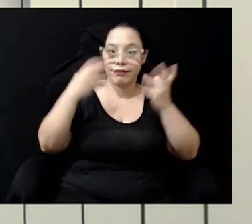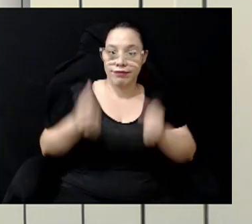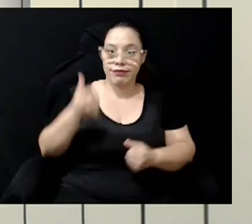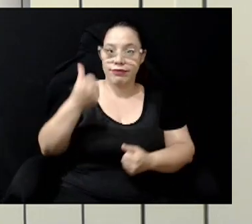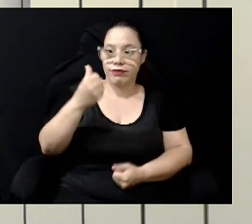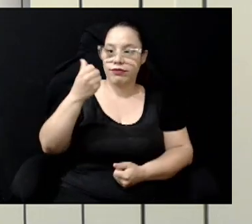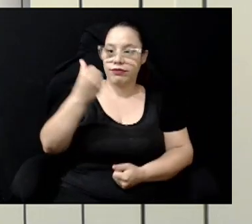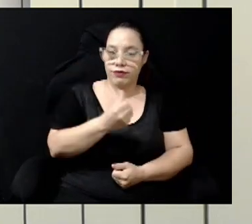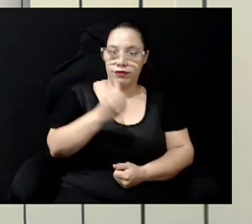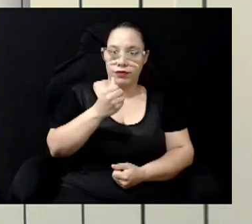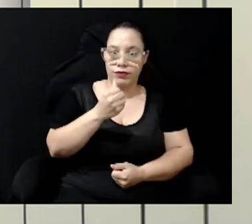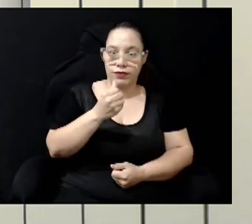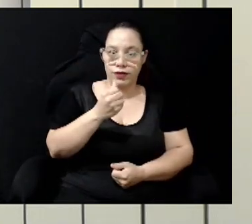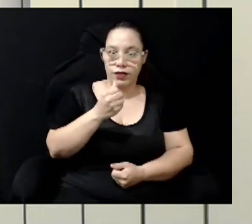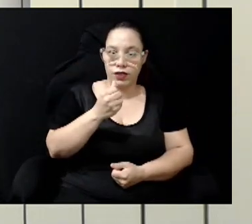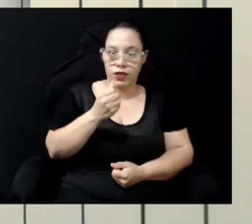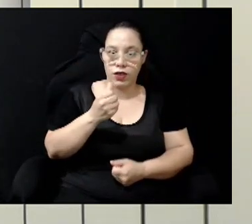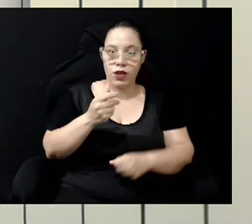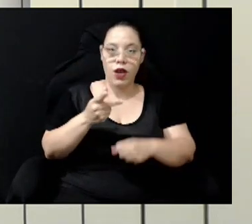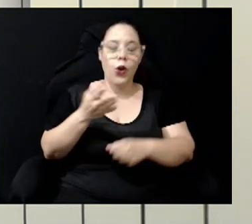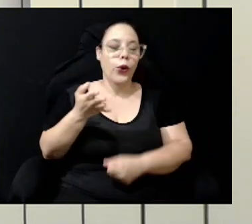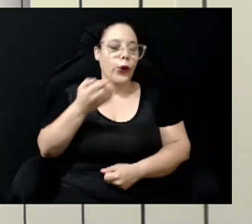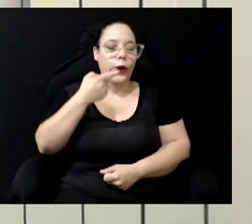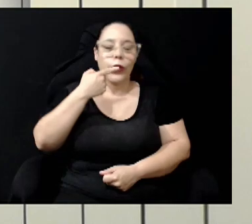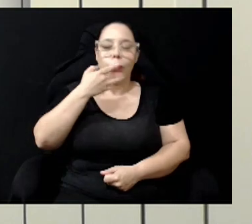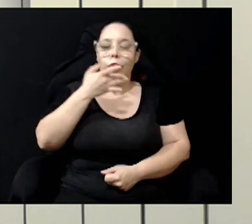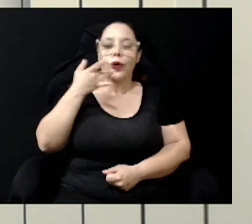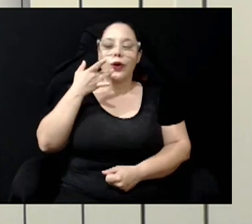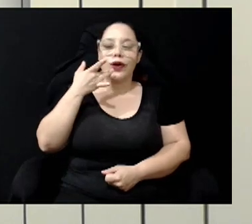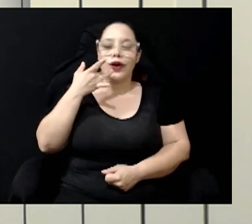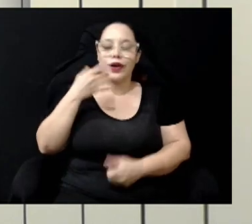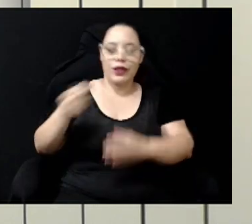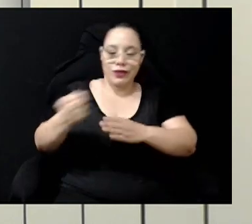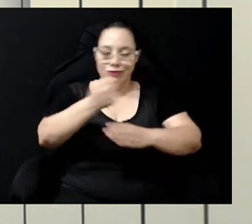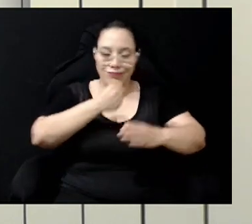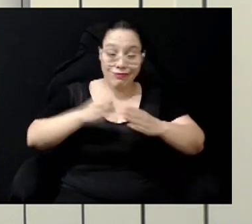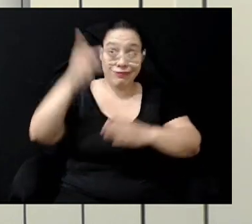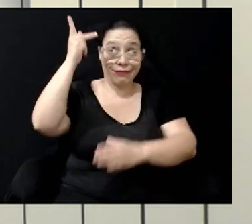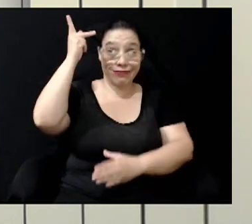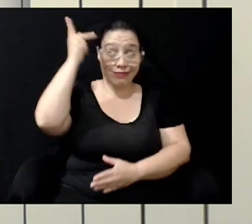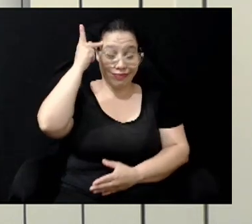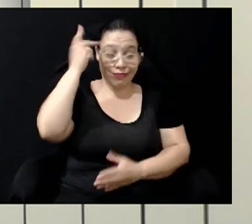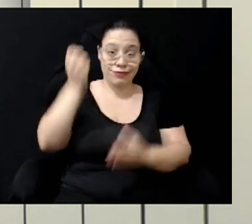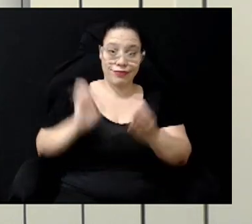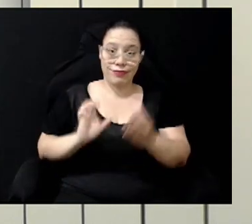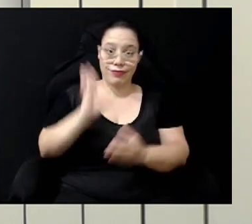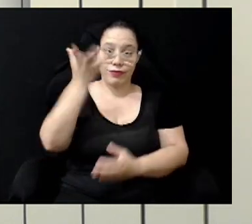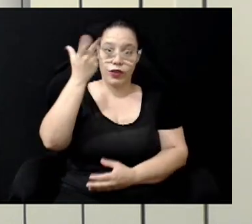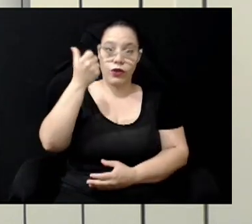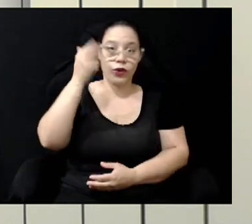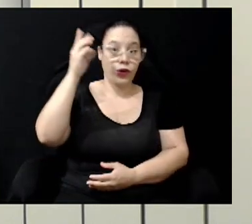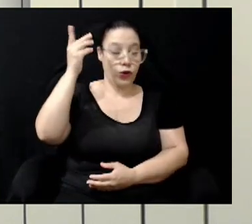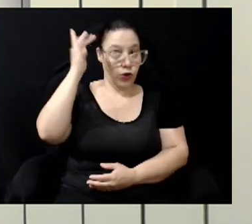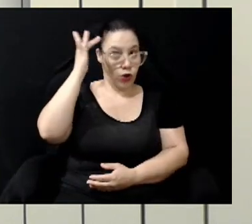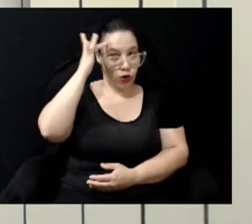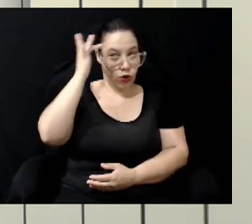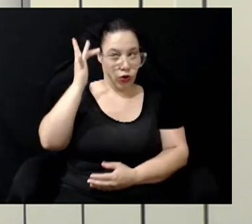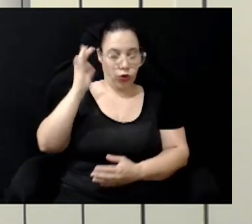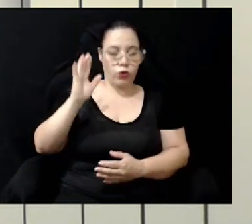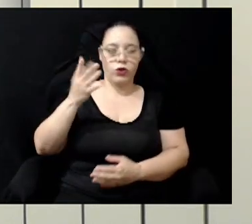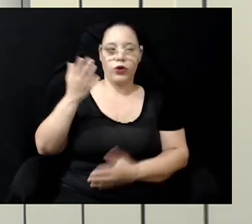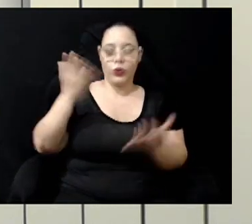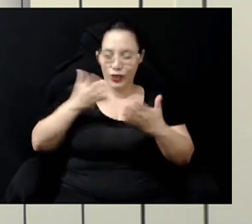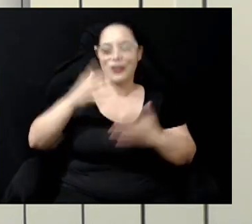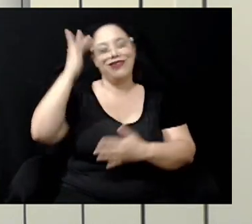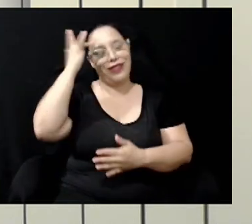do Sabor de São Paulo, festival gastronômico que acontece hoje e amanhã no Instituto Agronômico. E quem está